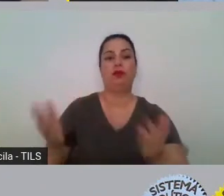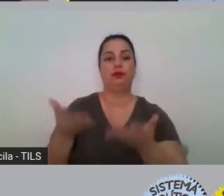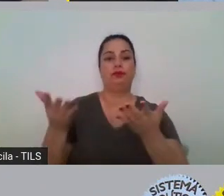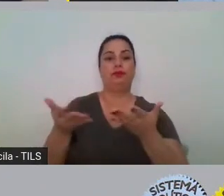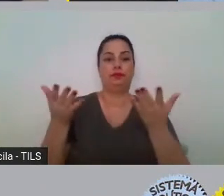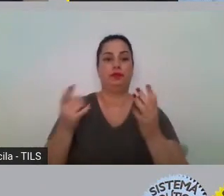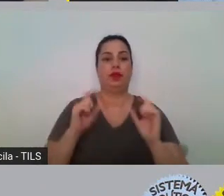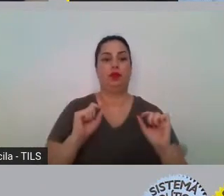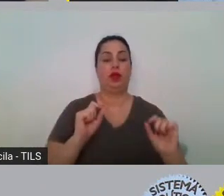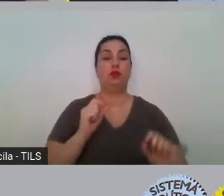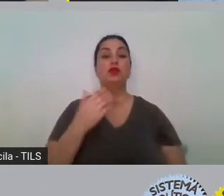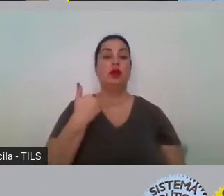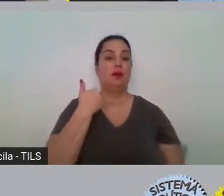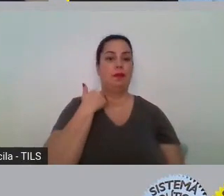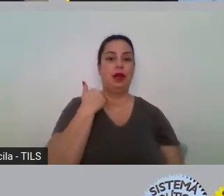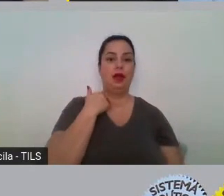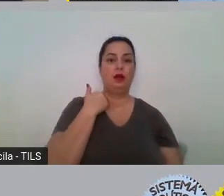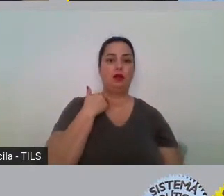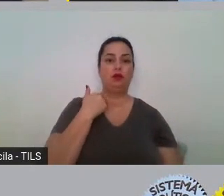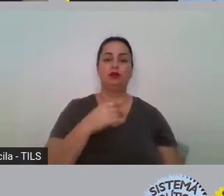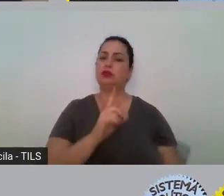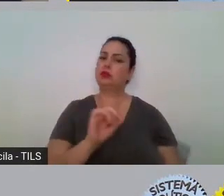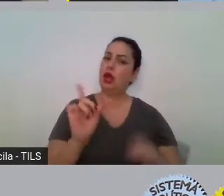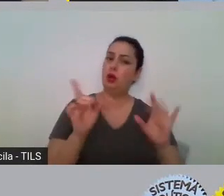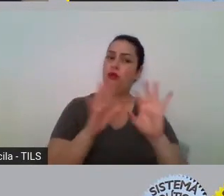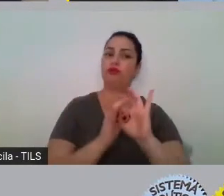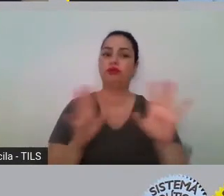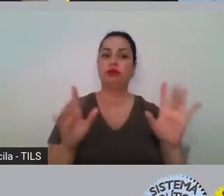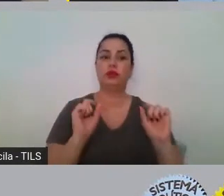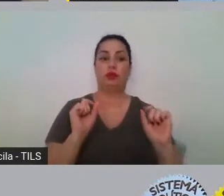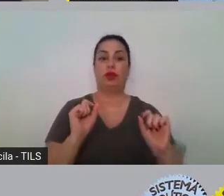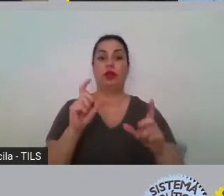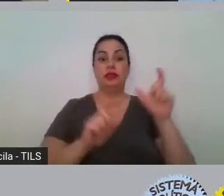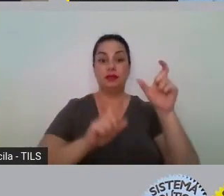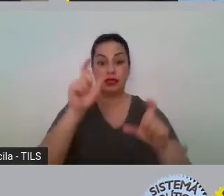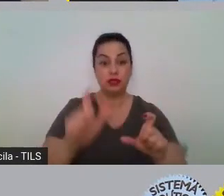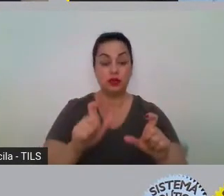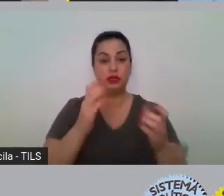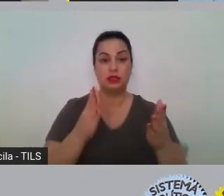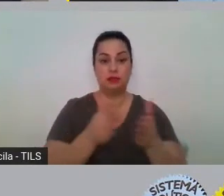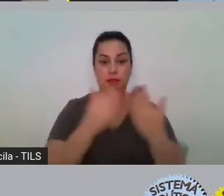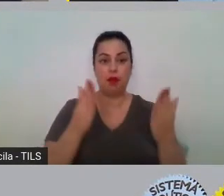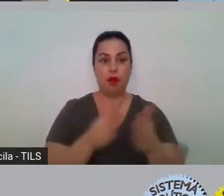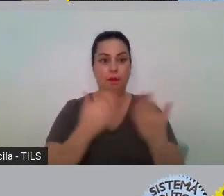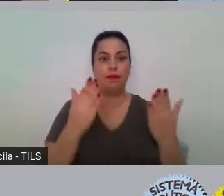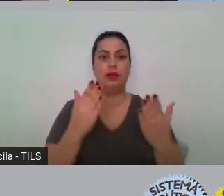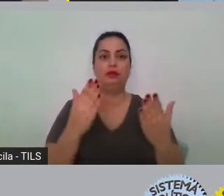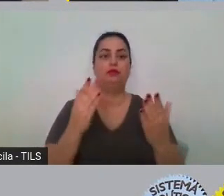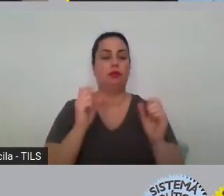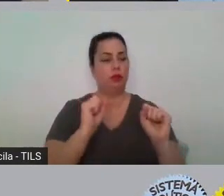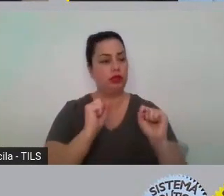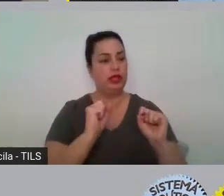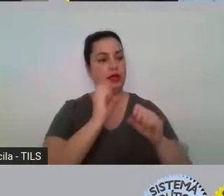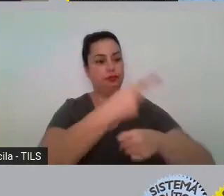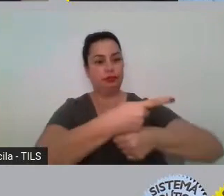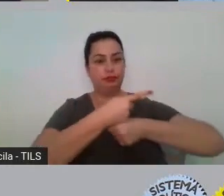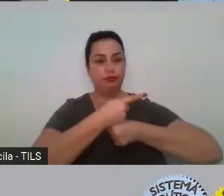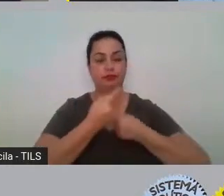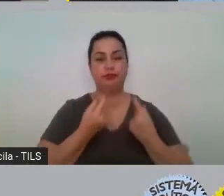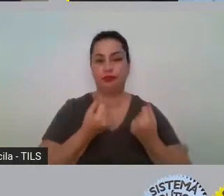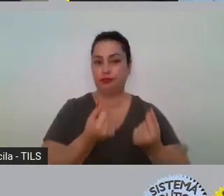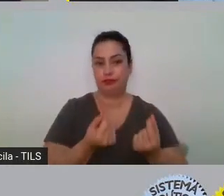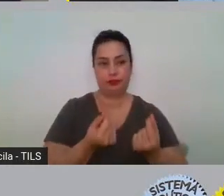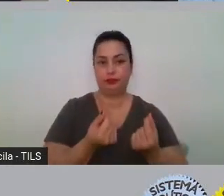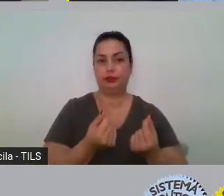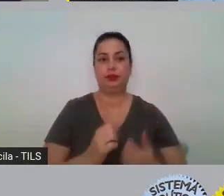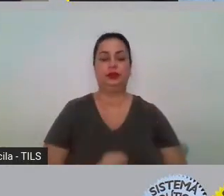um pobre ter acesso a qualquer dinheiro para fazer qualquer coisa. Do acelerado processo de privatização dos serviços